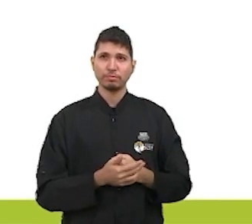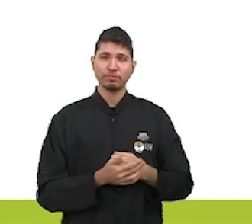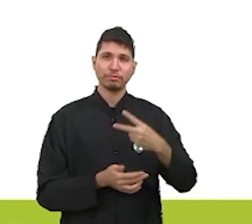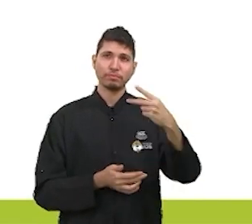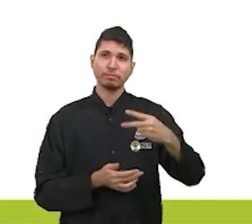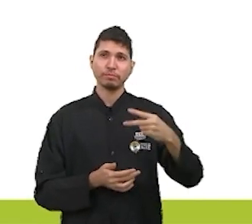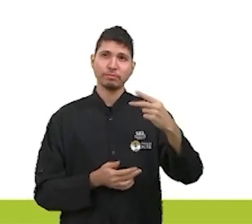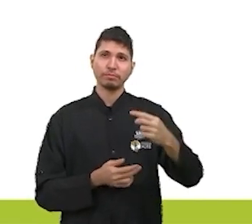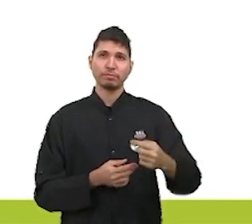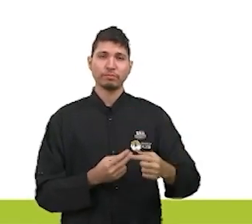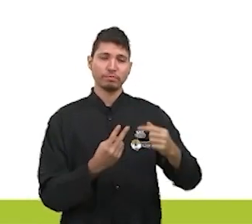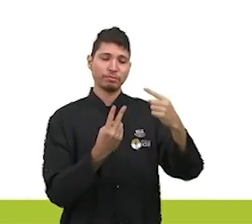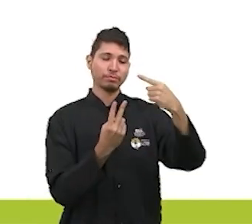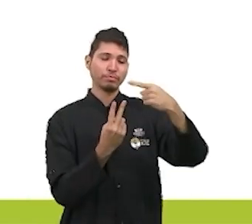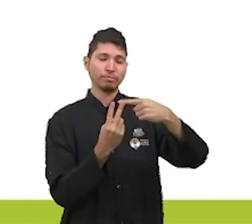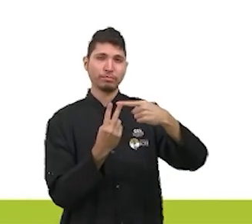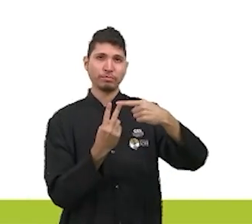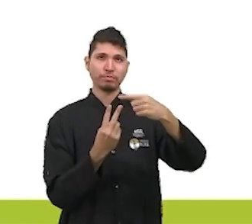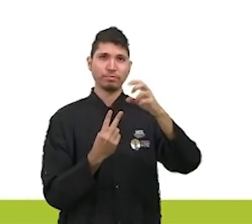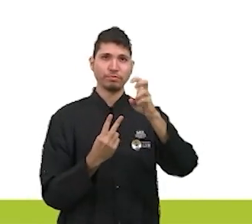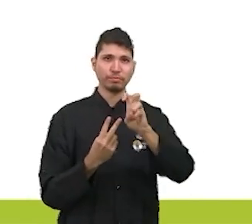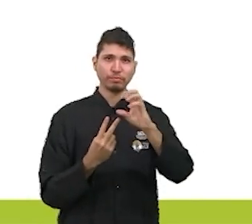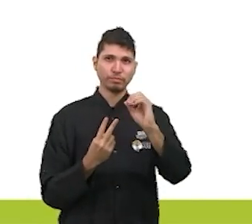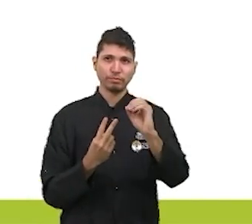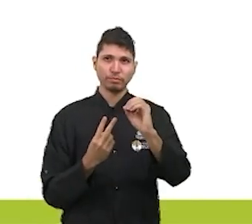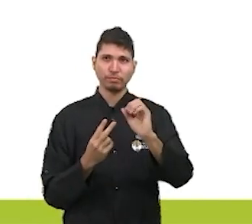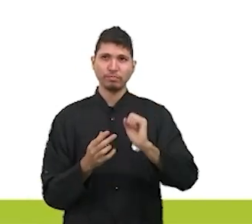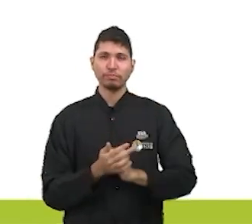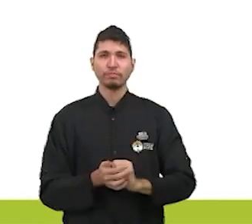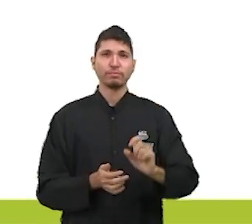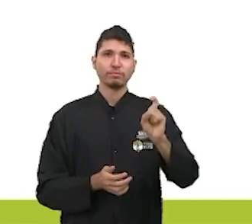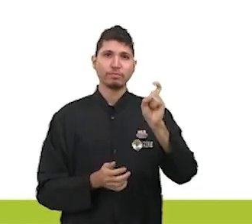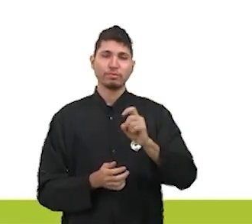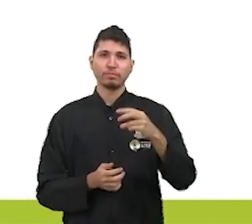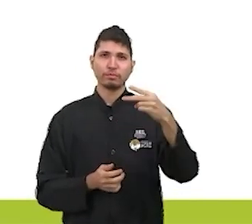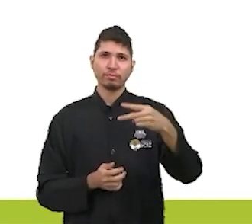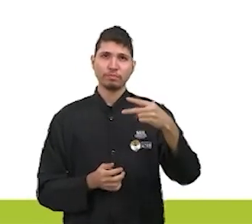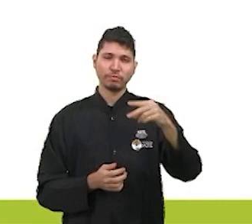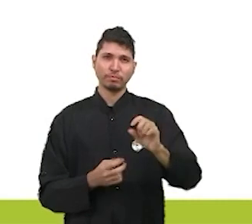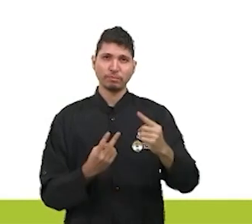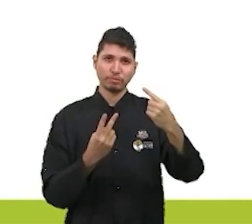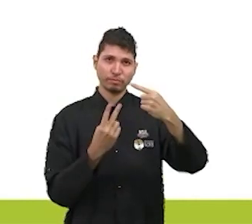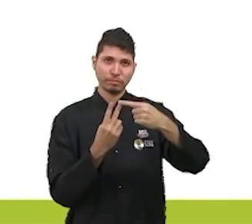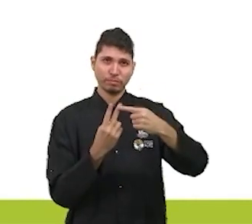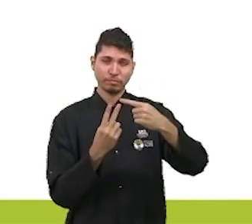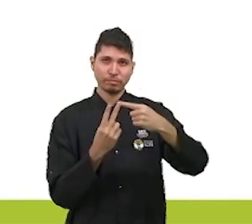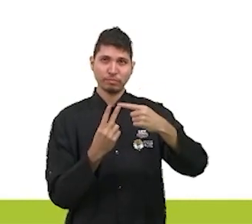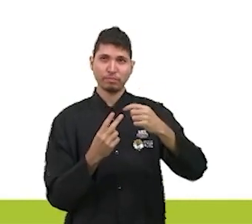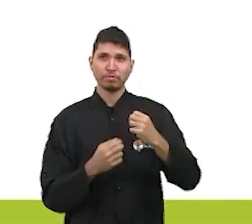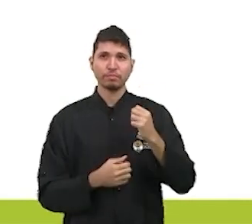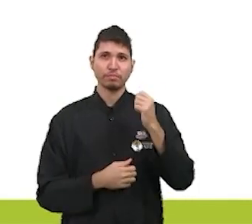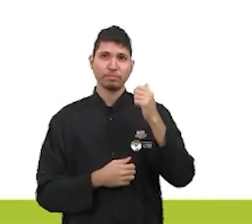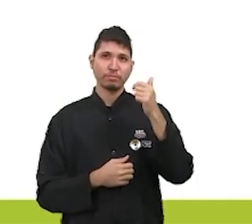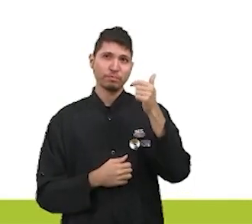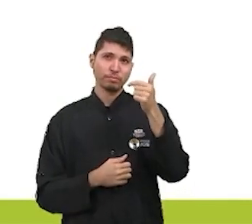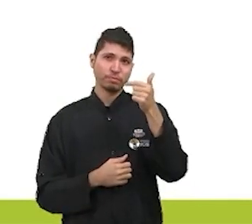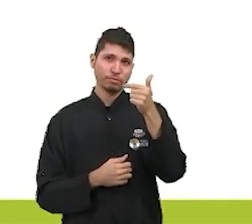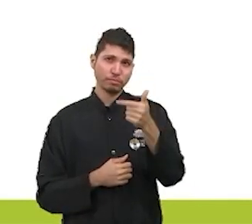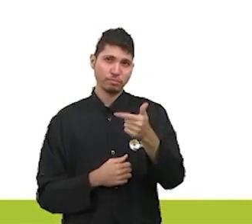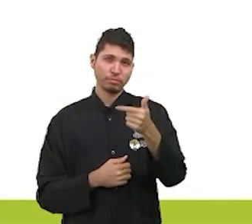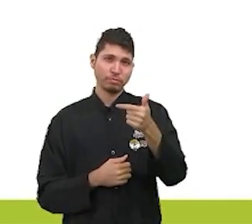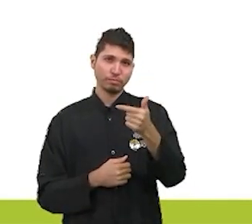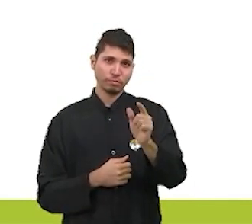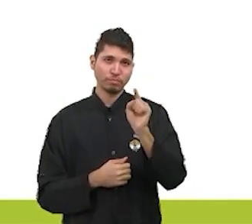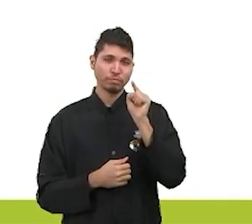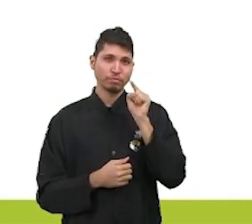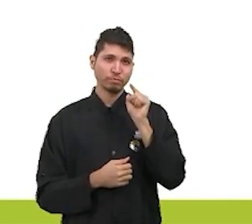de 50. Já fatorado, eu vou ter o quê? X igual a raiz quadrada de 2 vezes 25,